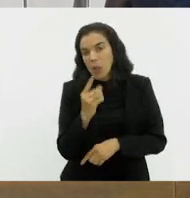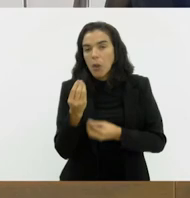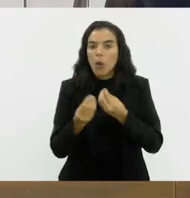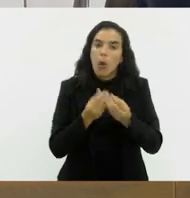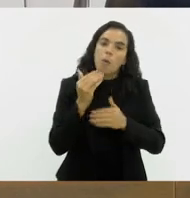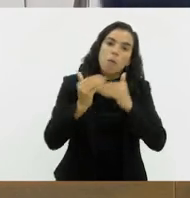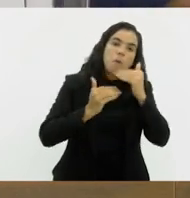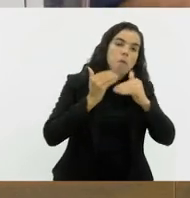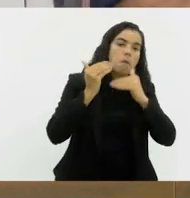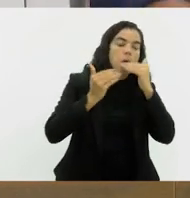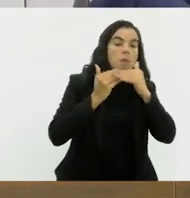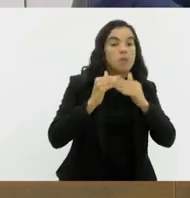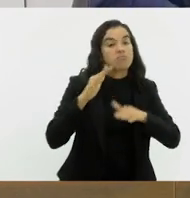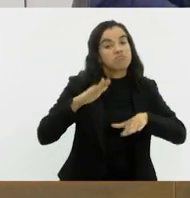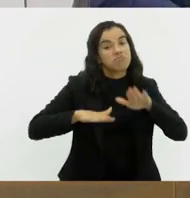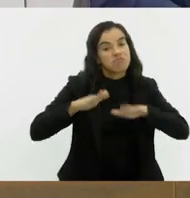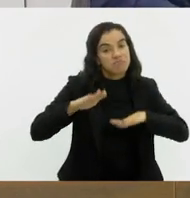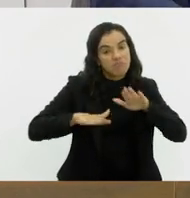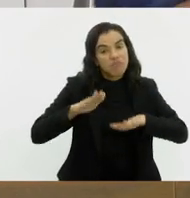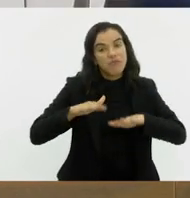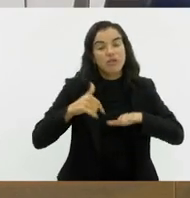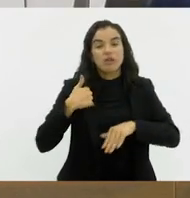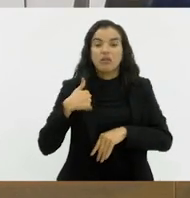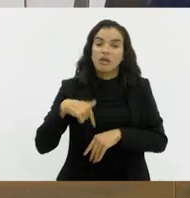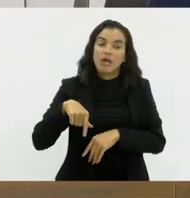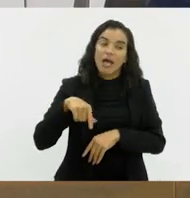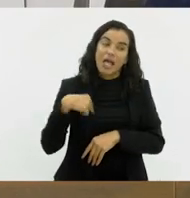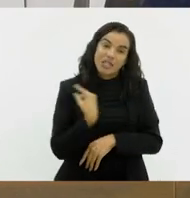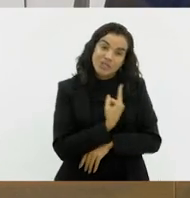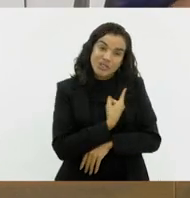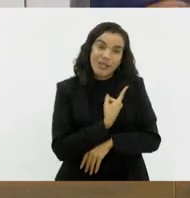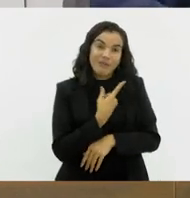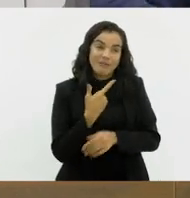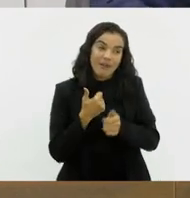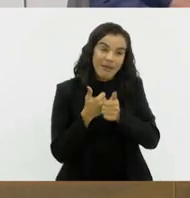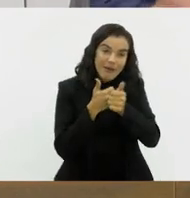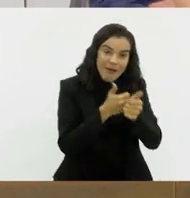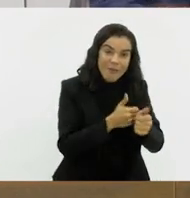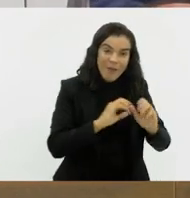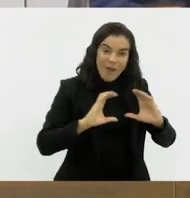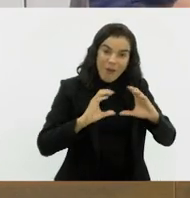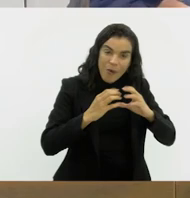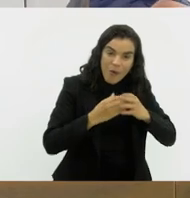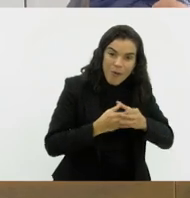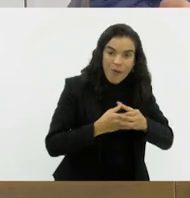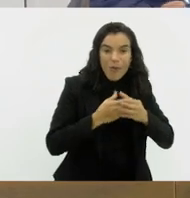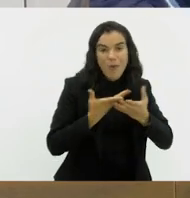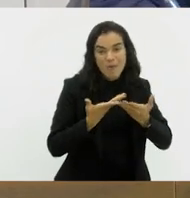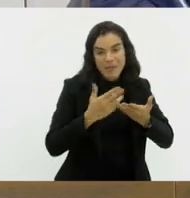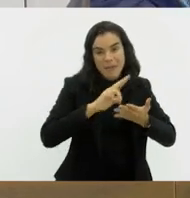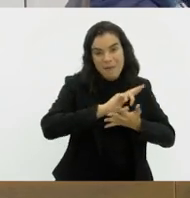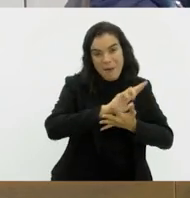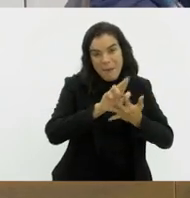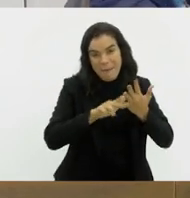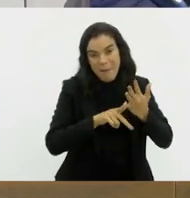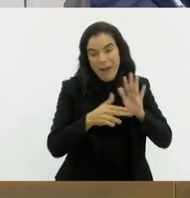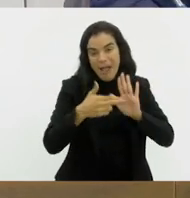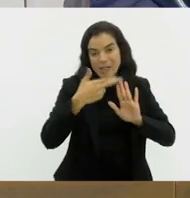desenvolvem. Talvez a gente venha a saber, acompanhando o comitê interdisciplinar, editado pela